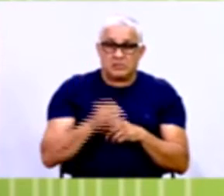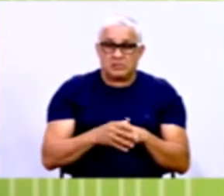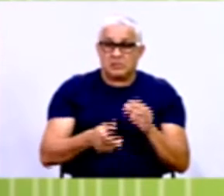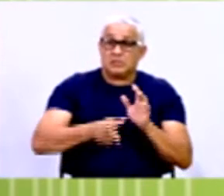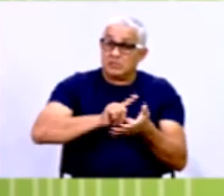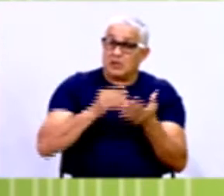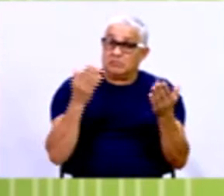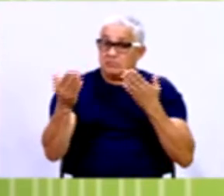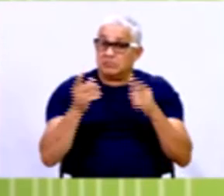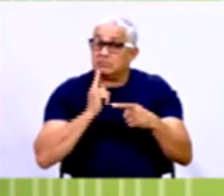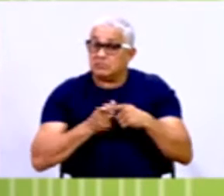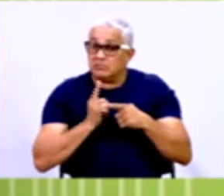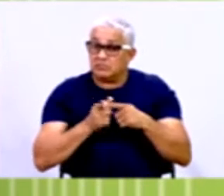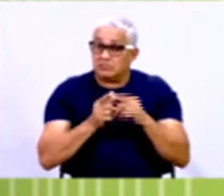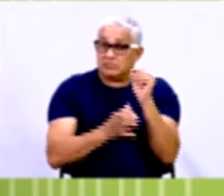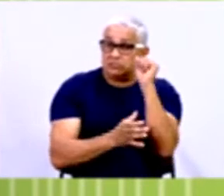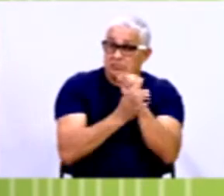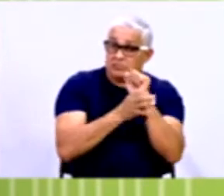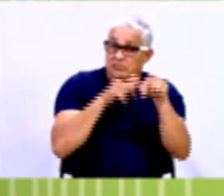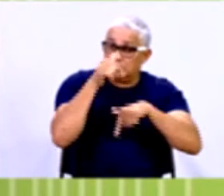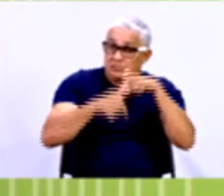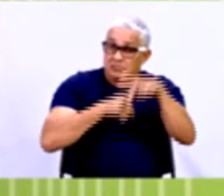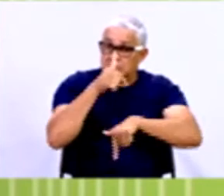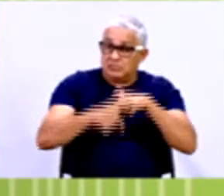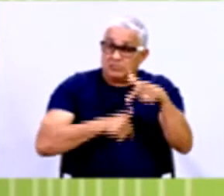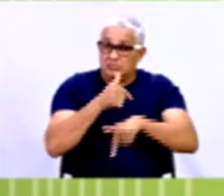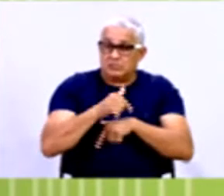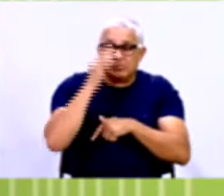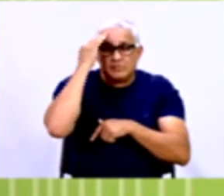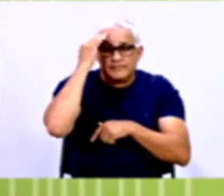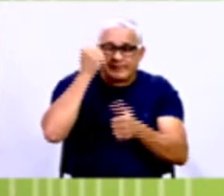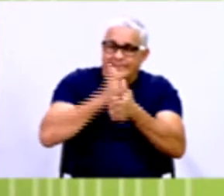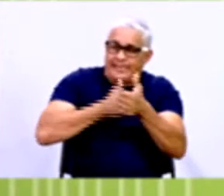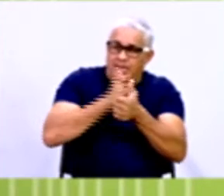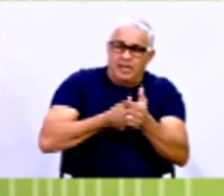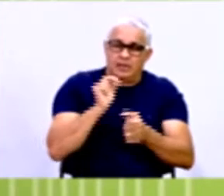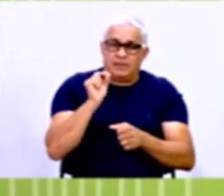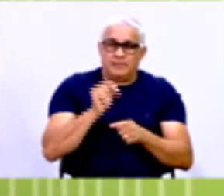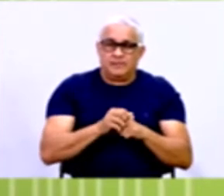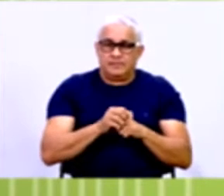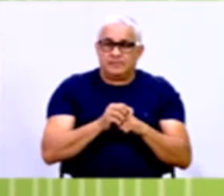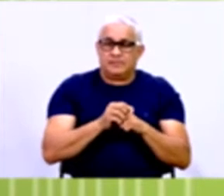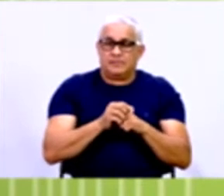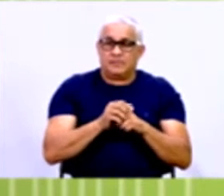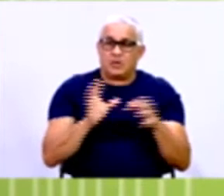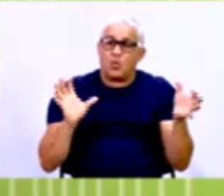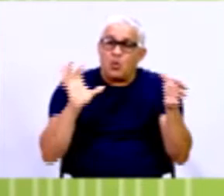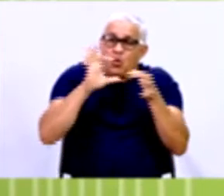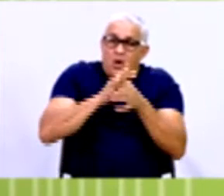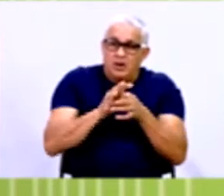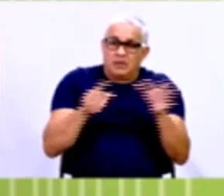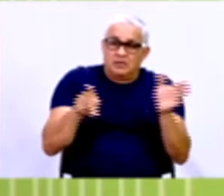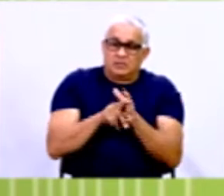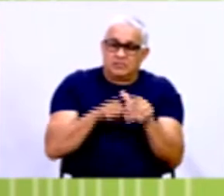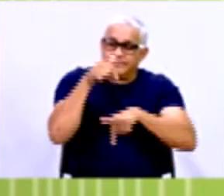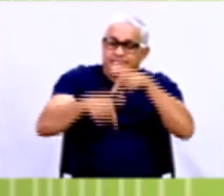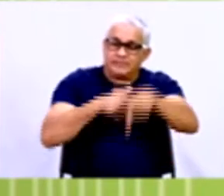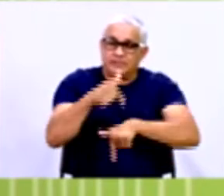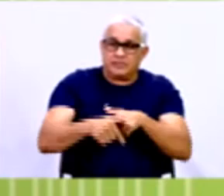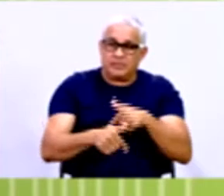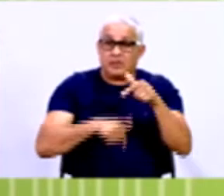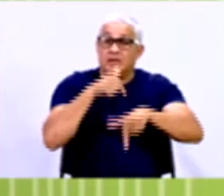analisarmos por que segurança do trabalho, nós vamos tentar entender um pouco, contextualizar um pouco a questão do trabalho.